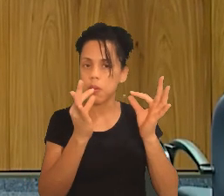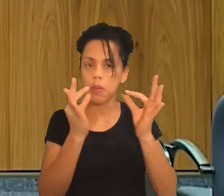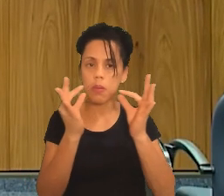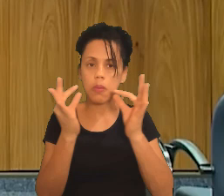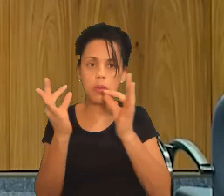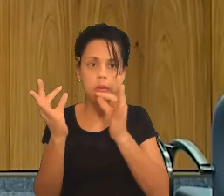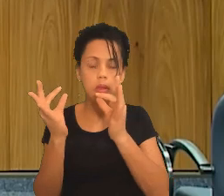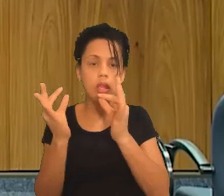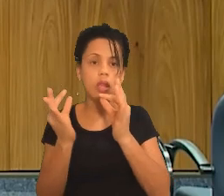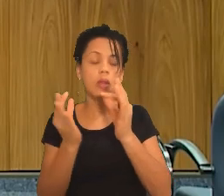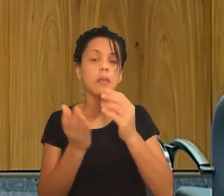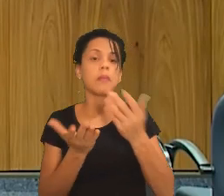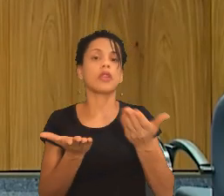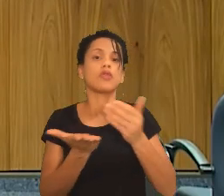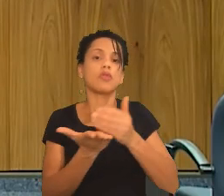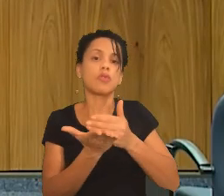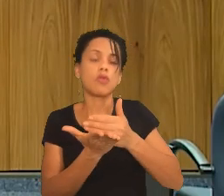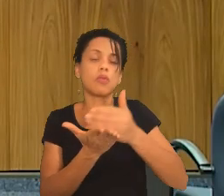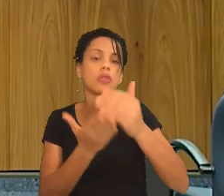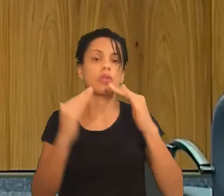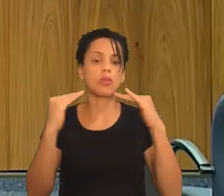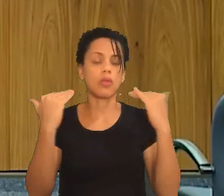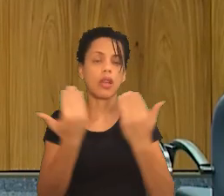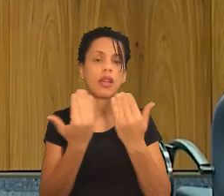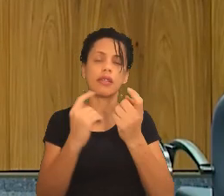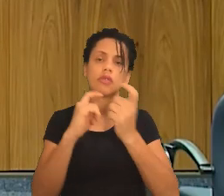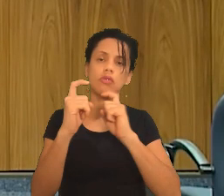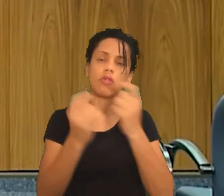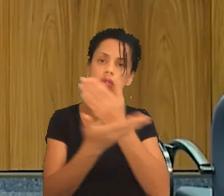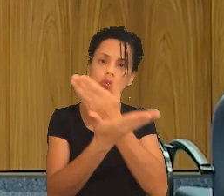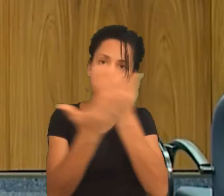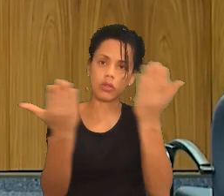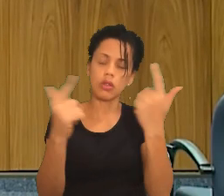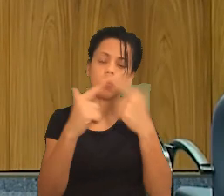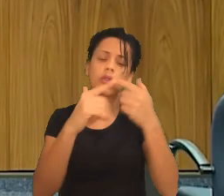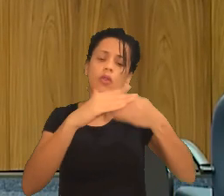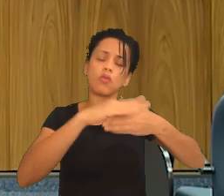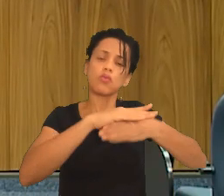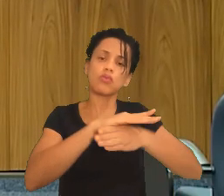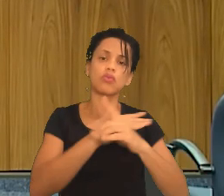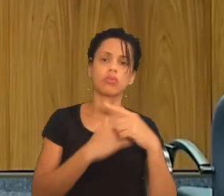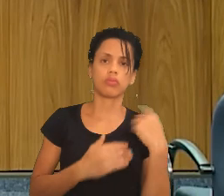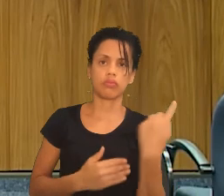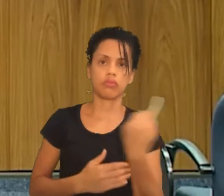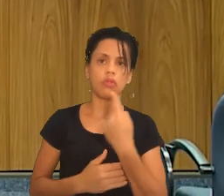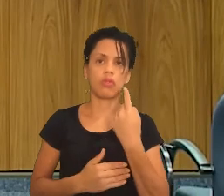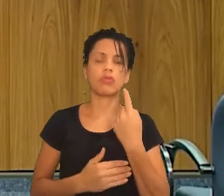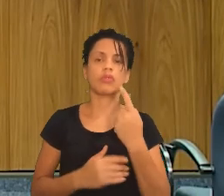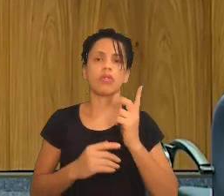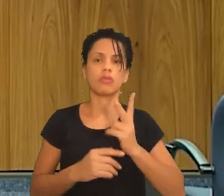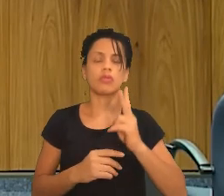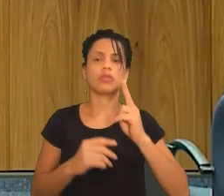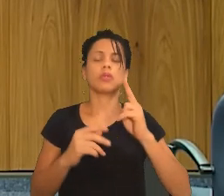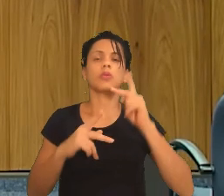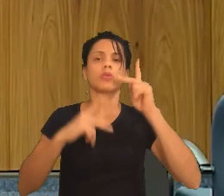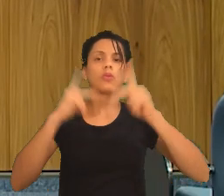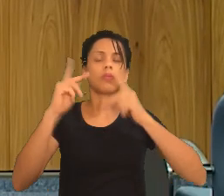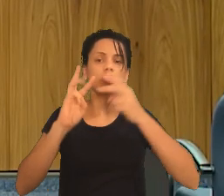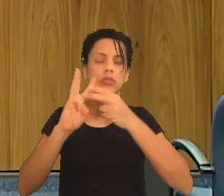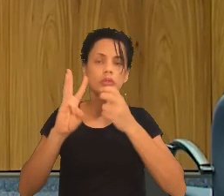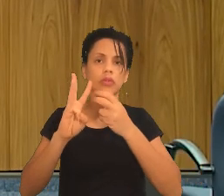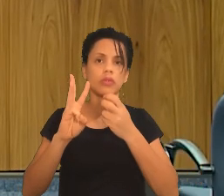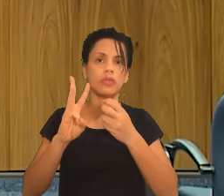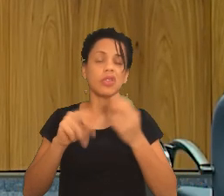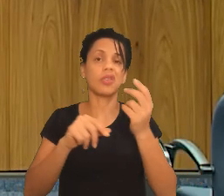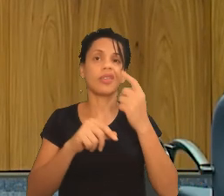iniciar essa conversa, dialogar com vocês, que é um costume nosso, tradicional, e a gente, como foi falado no vídeo, há muito